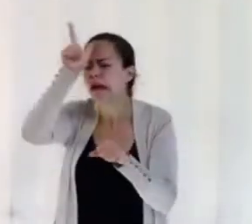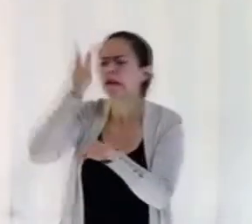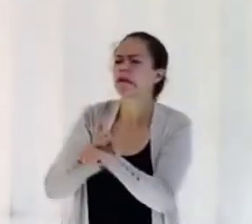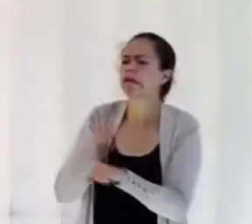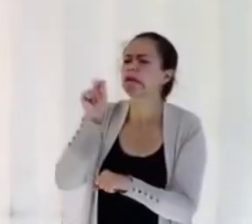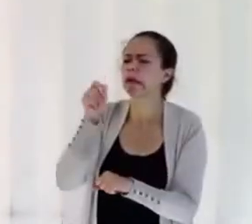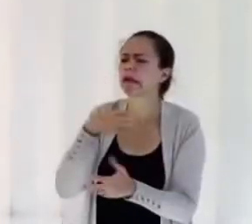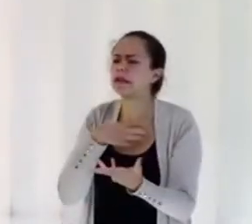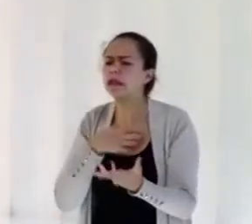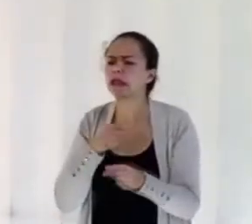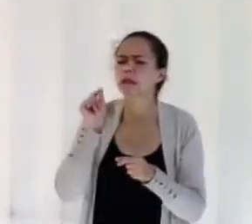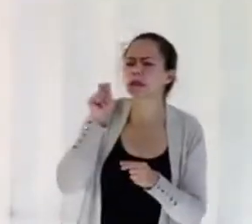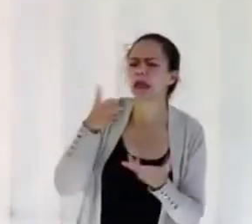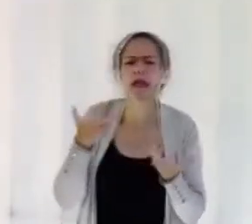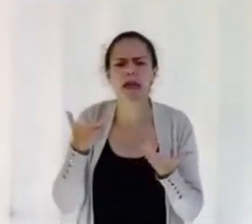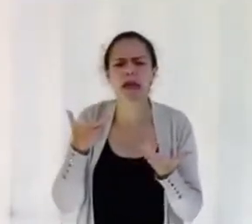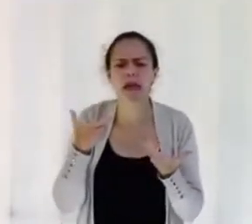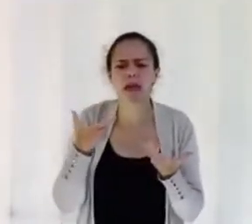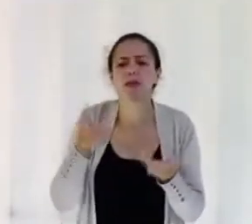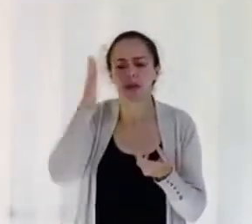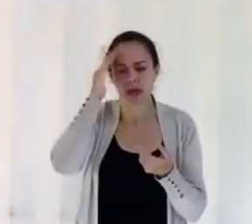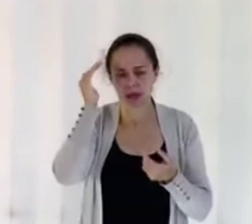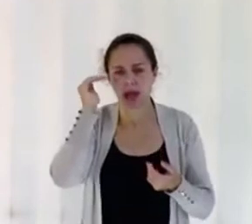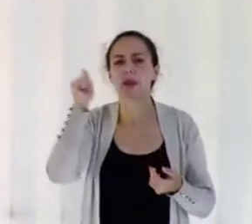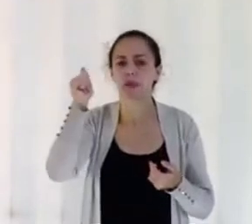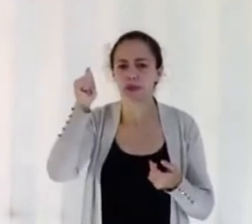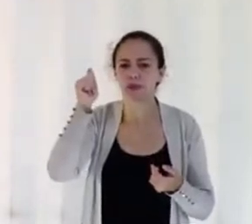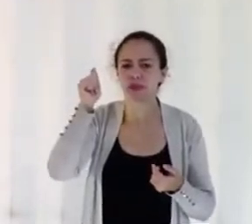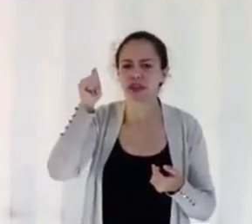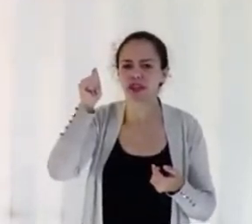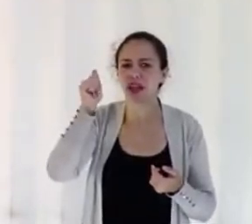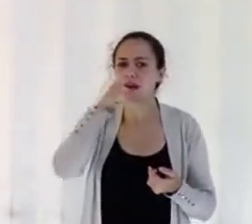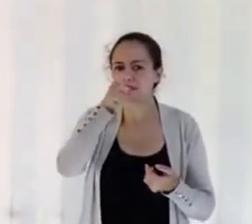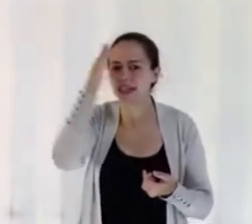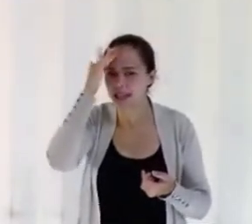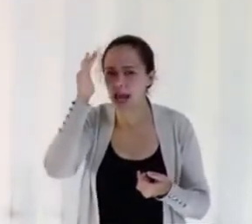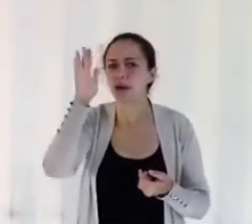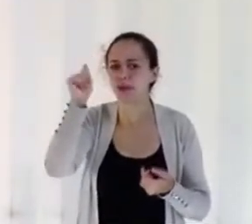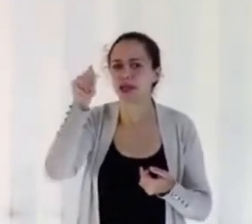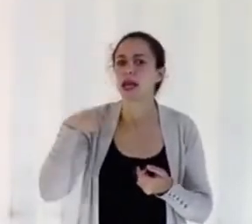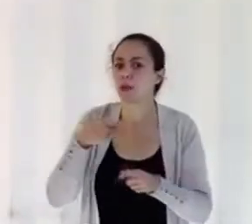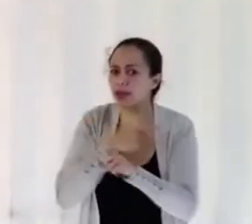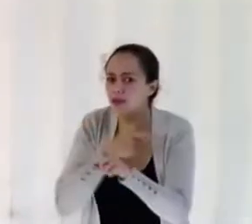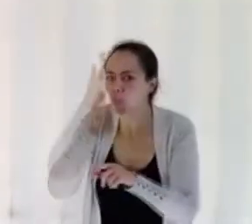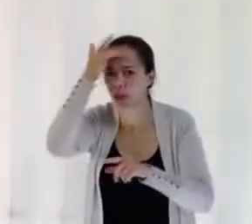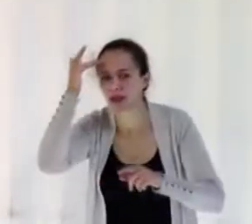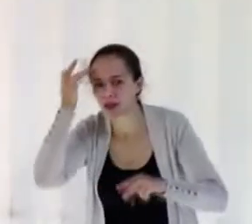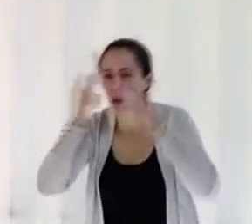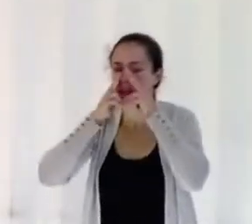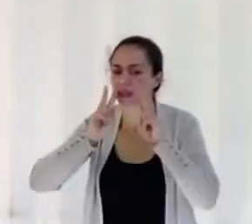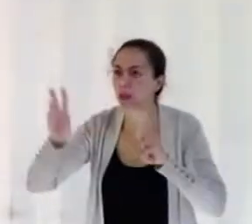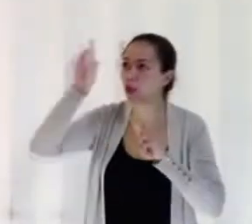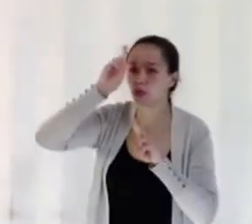Supremo Pastor. O versículo 8 nos fala de Jesus Cristo. Jesus Cristo ontem, hoje é o mesmo, será para sempre. Ou